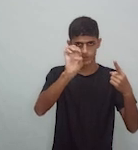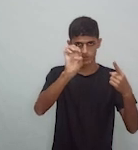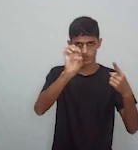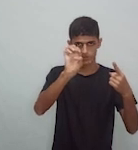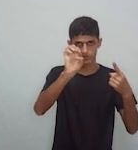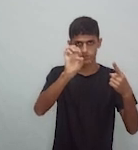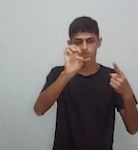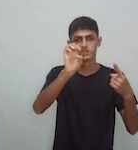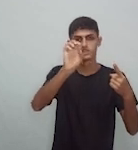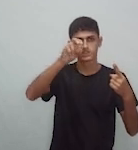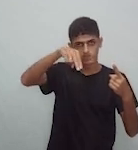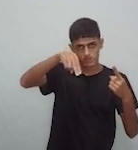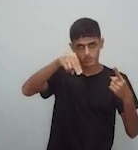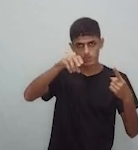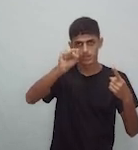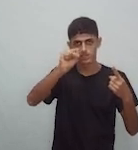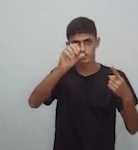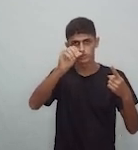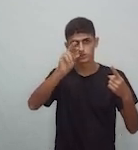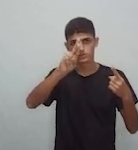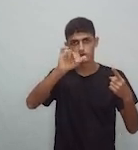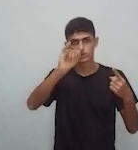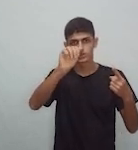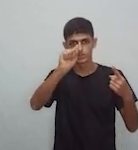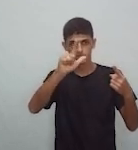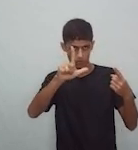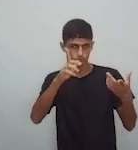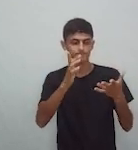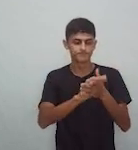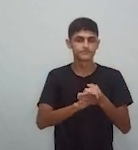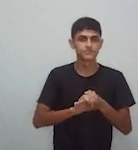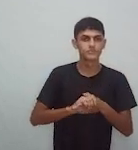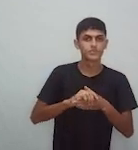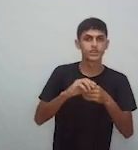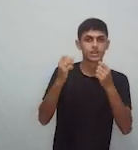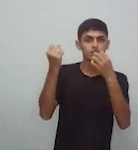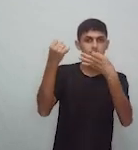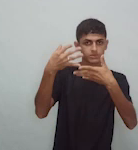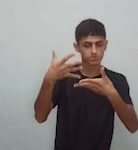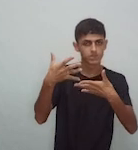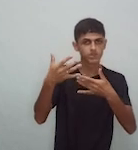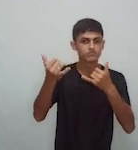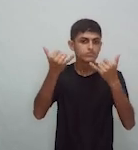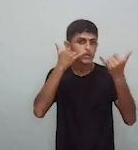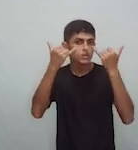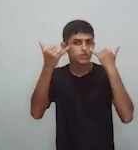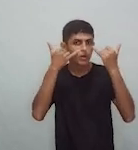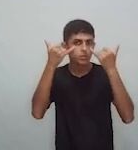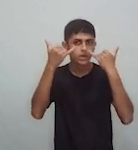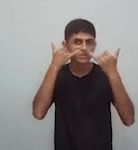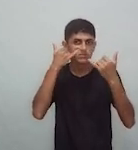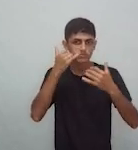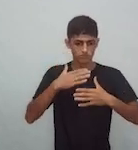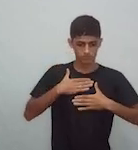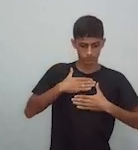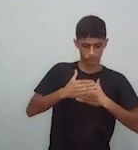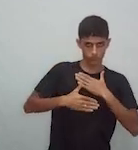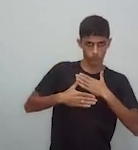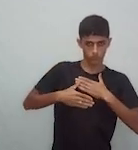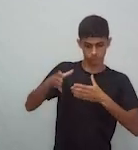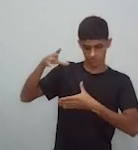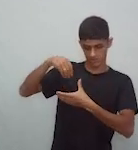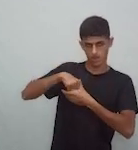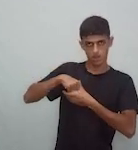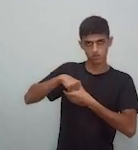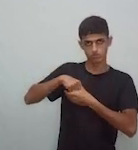sensoriais, eles informam aos nossos órgãos, eles são os neurônios de informação dos nossos órgãos, dos sentidos,